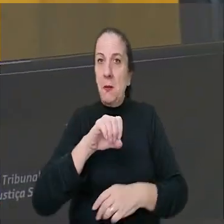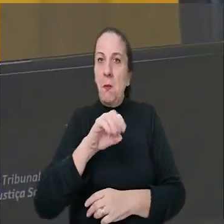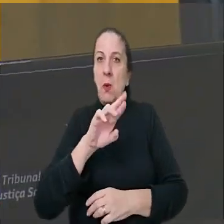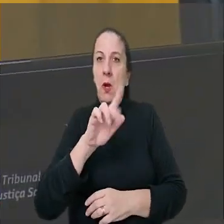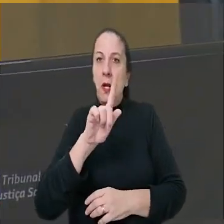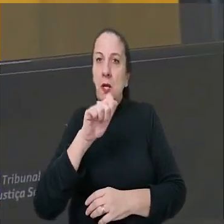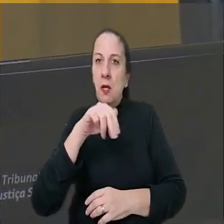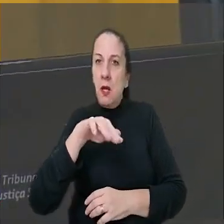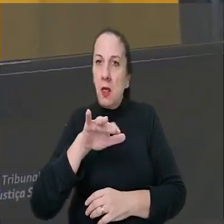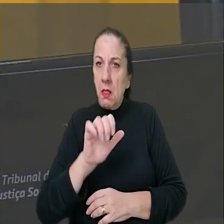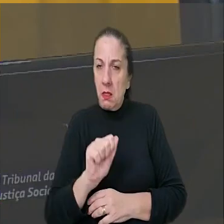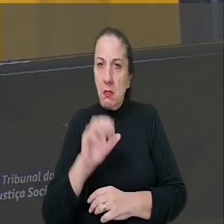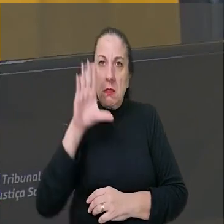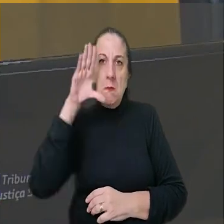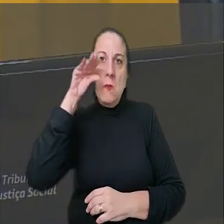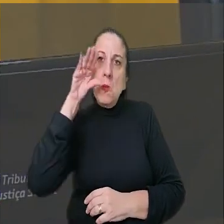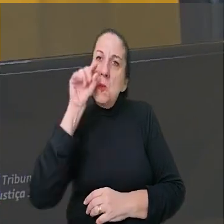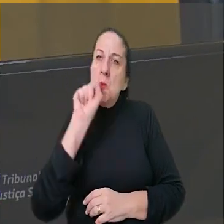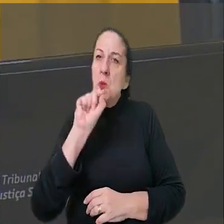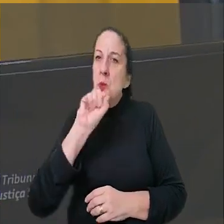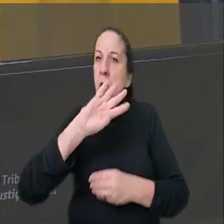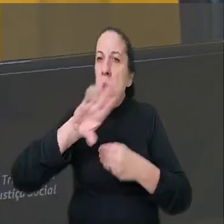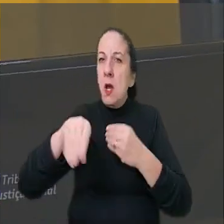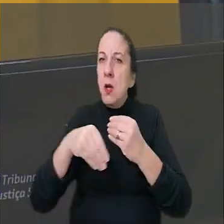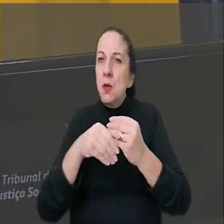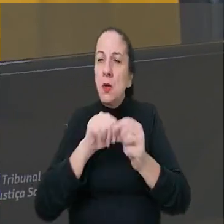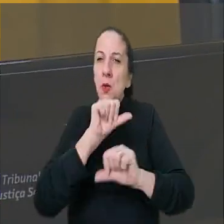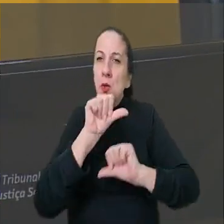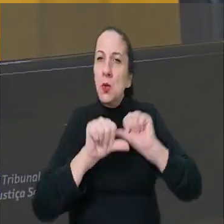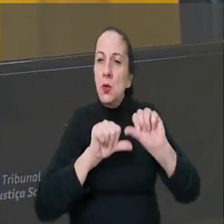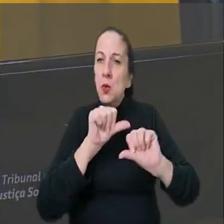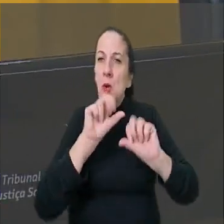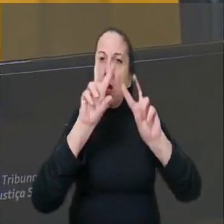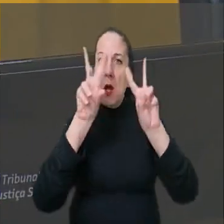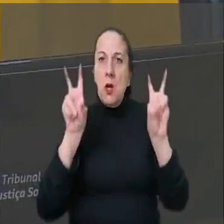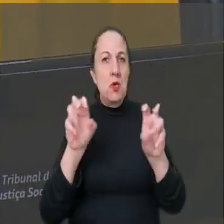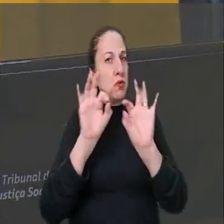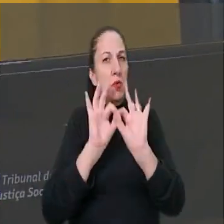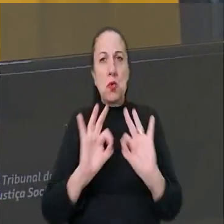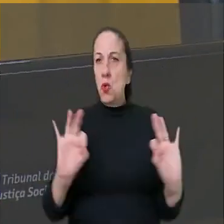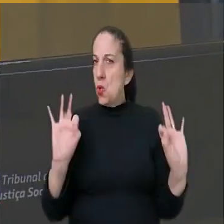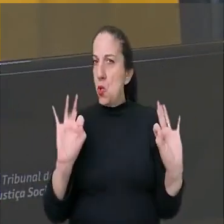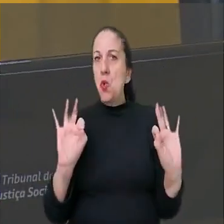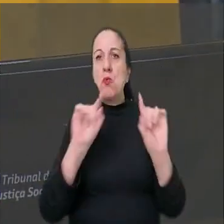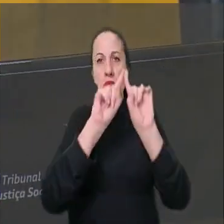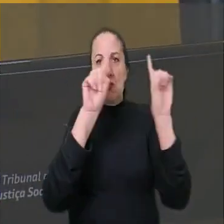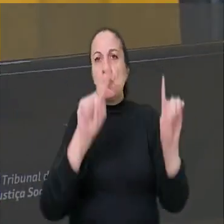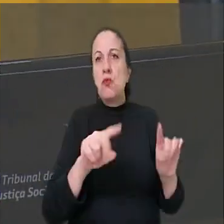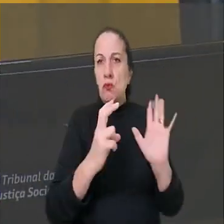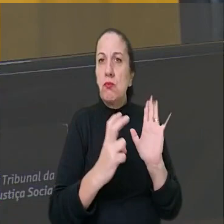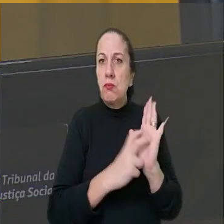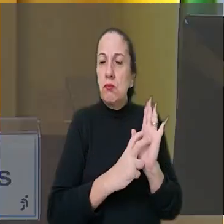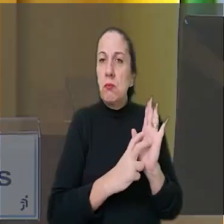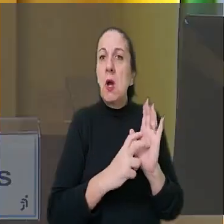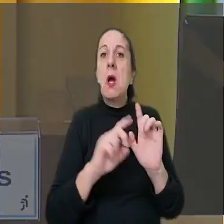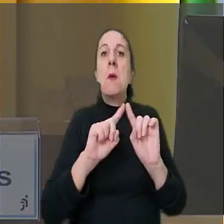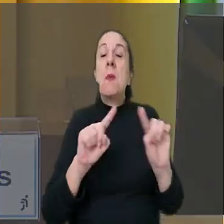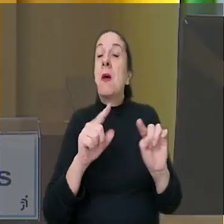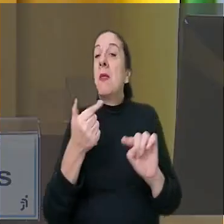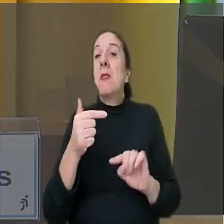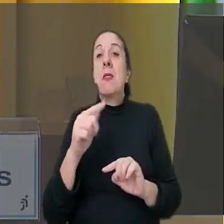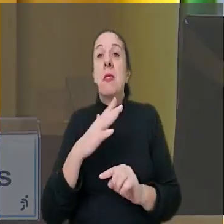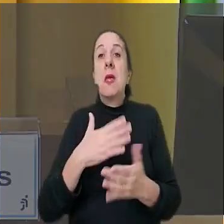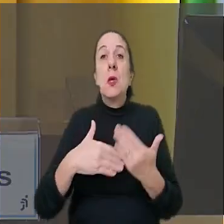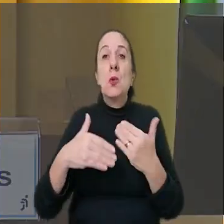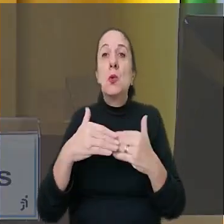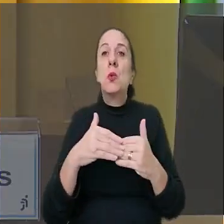Morgana Richa, observou que a questão do adicional de transferência é assunto comum aos empregados do banco, mas nem